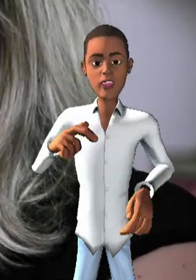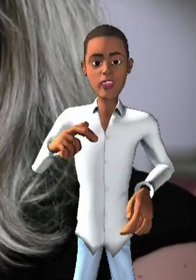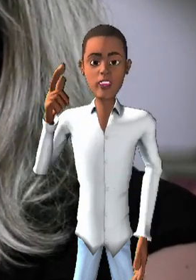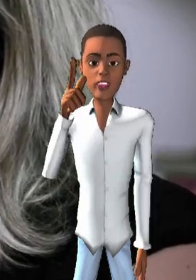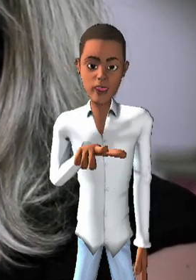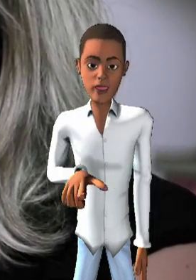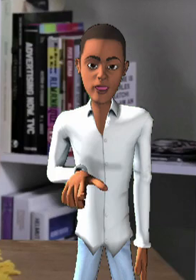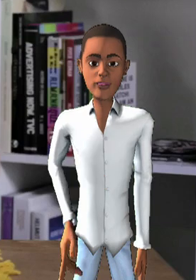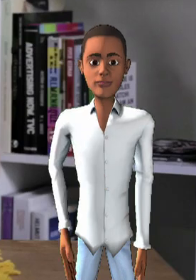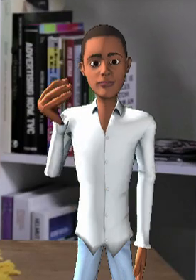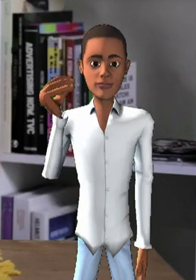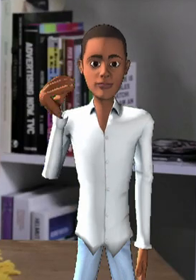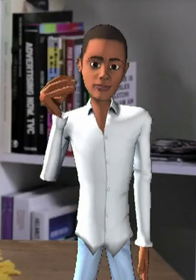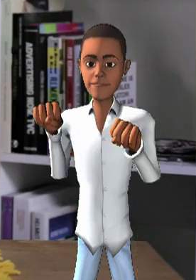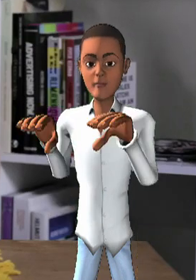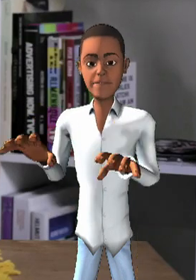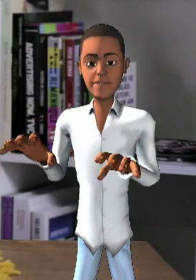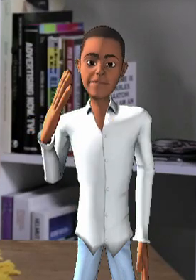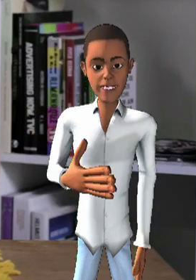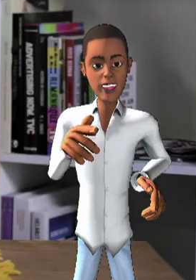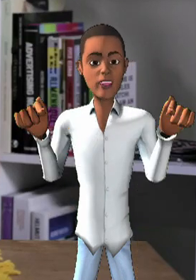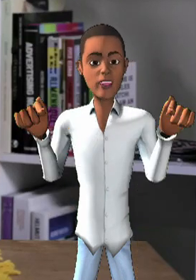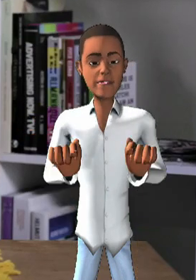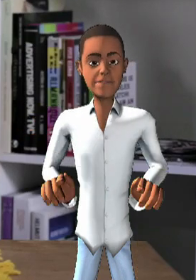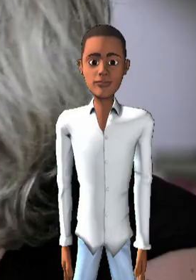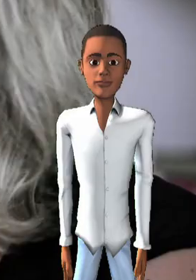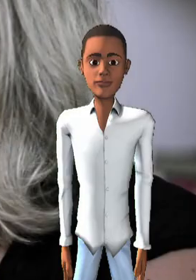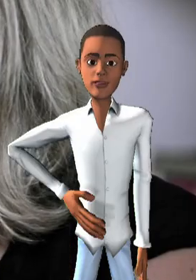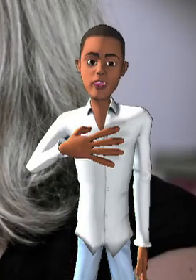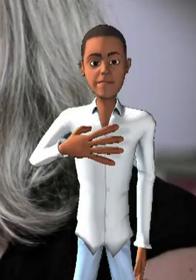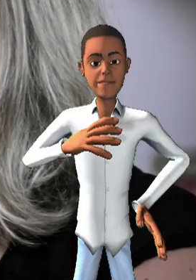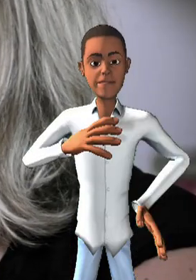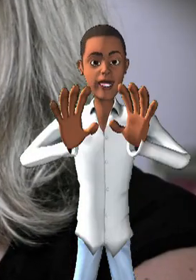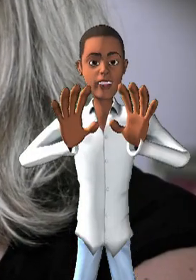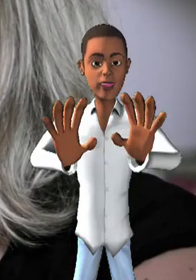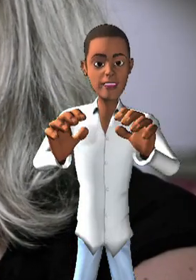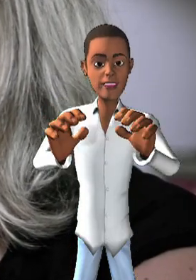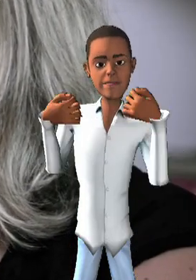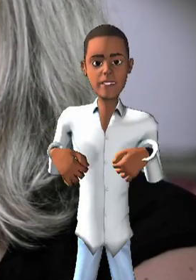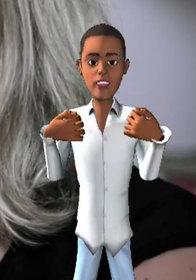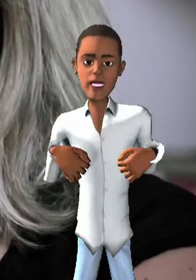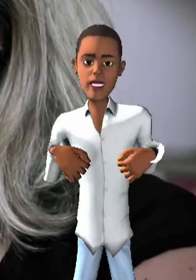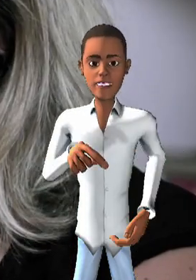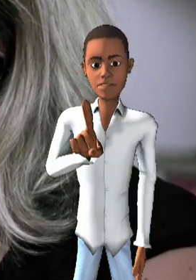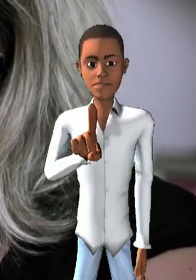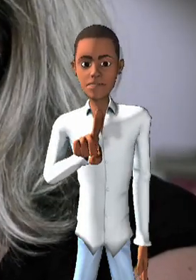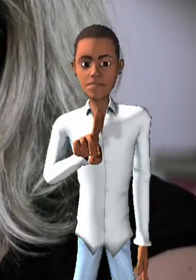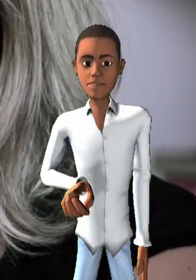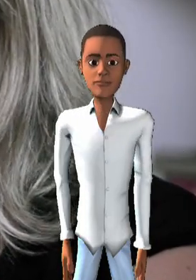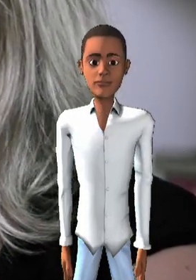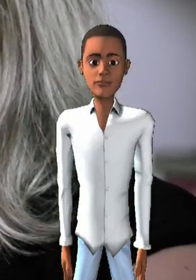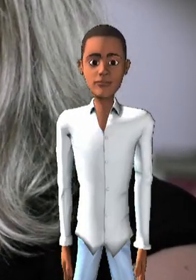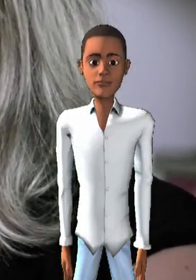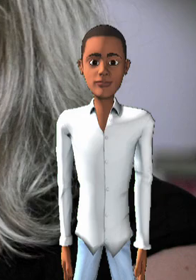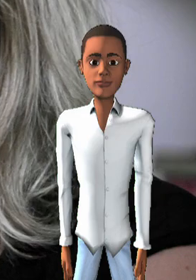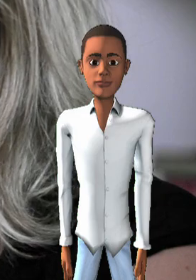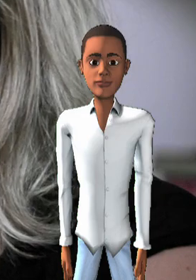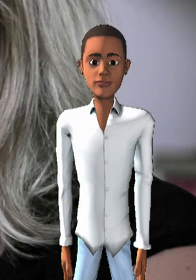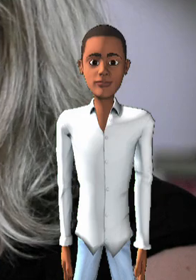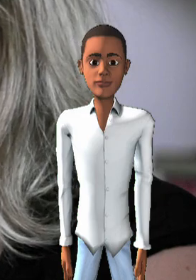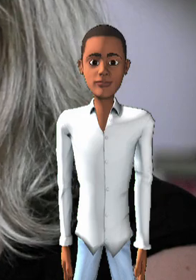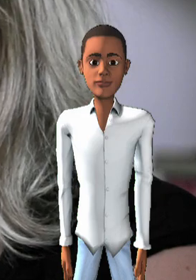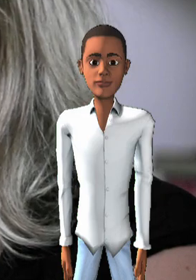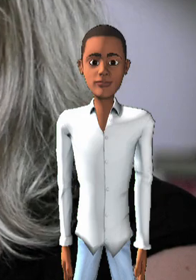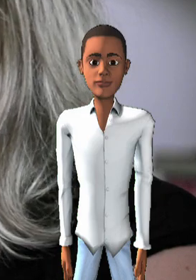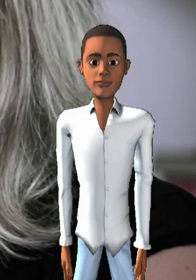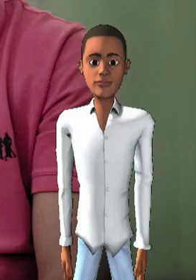foi educado a ser, mas quantas vezes alguém tentou ensinar que ele não precisa pensar assim, ele não precisa agir assim, que as coisas não